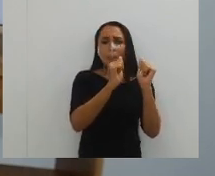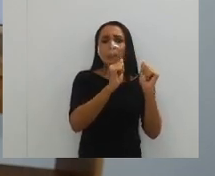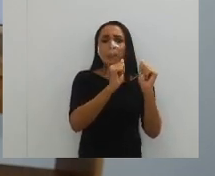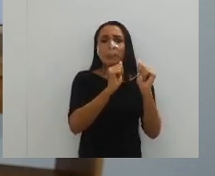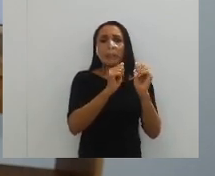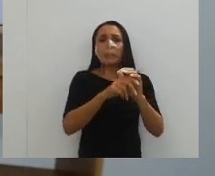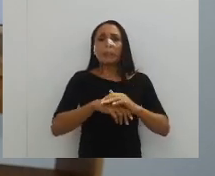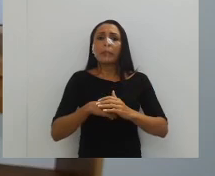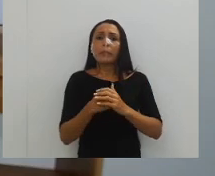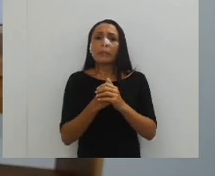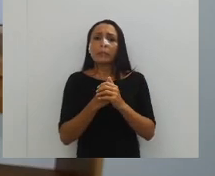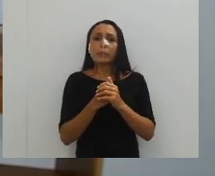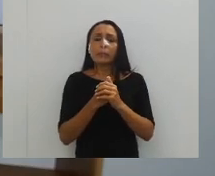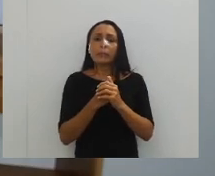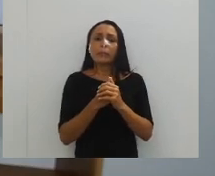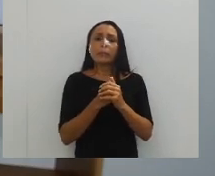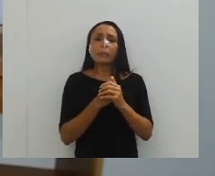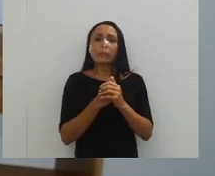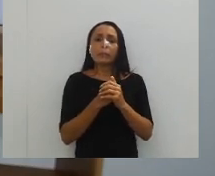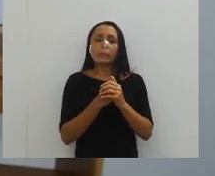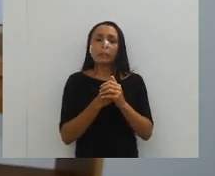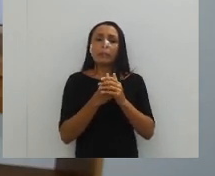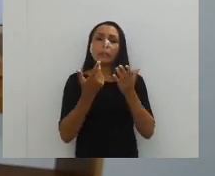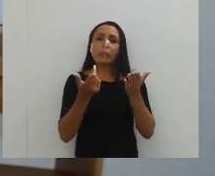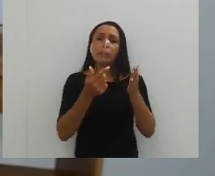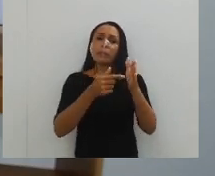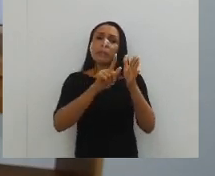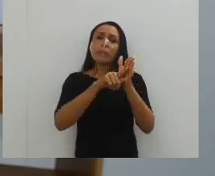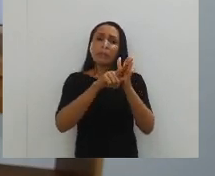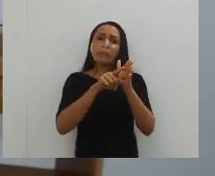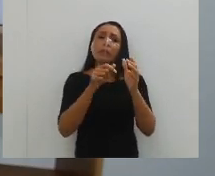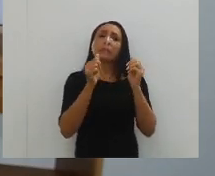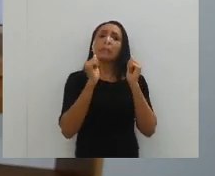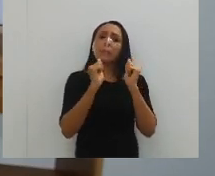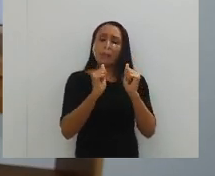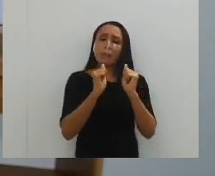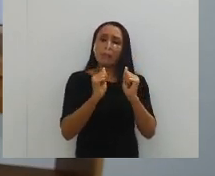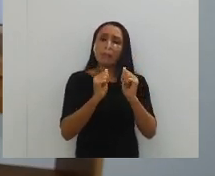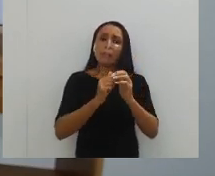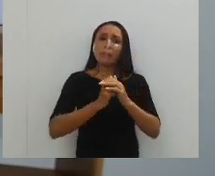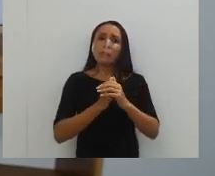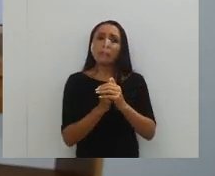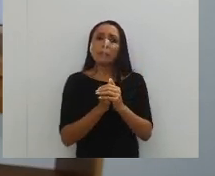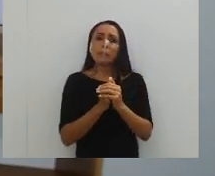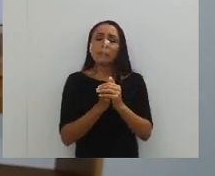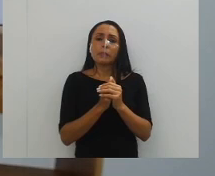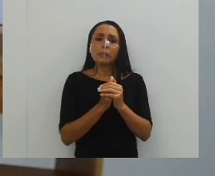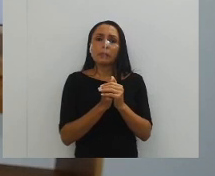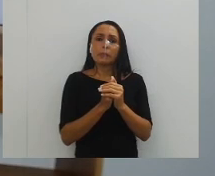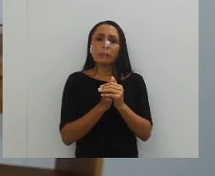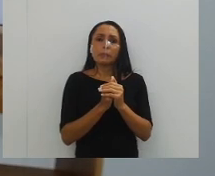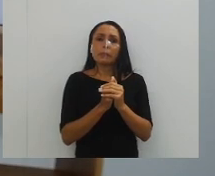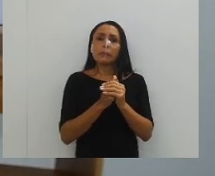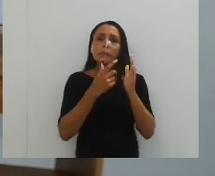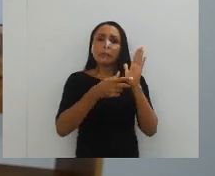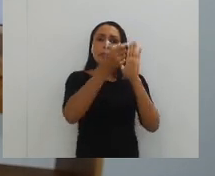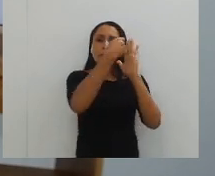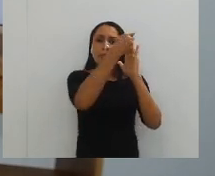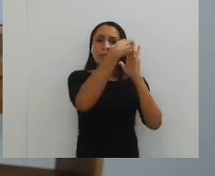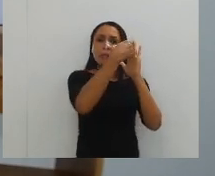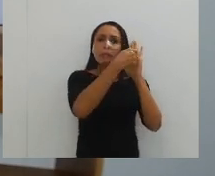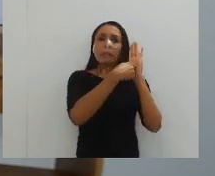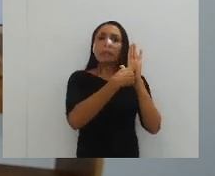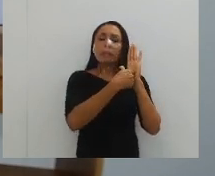aí, que o danado do gênero, ele pode ser escrito, preste